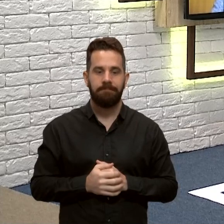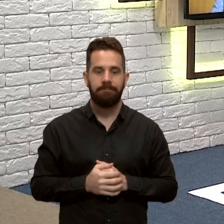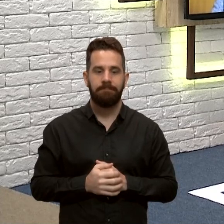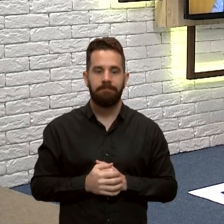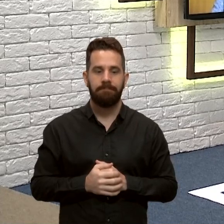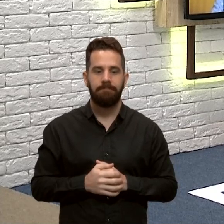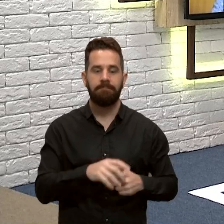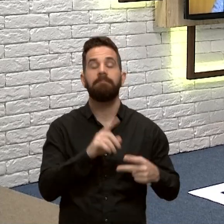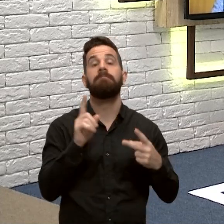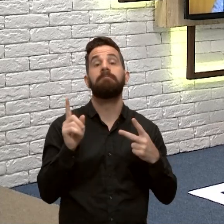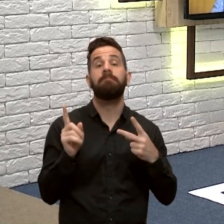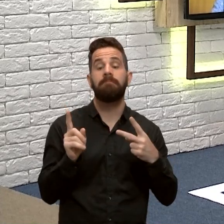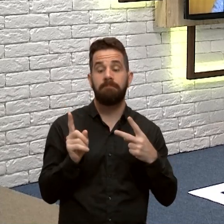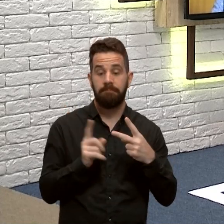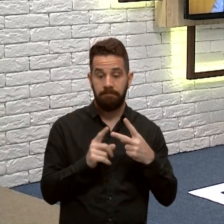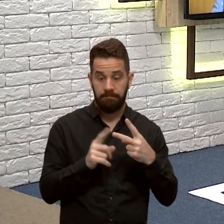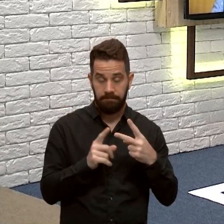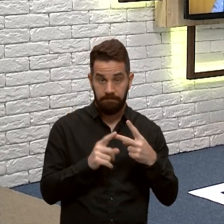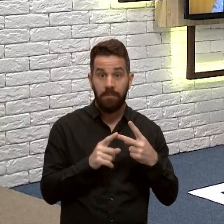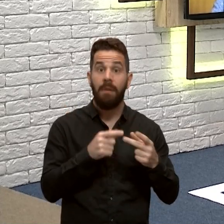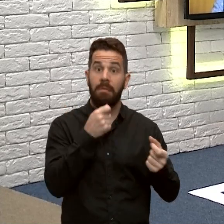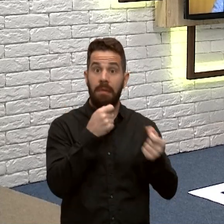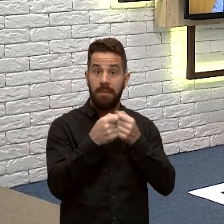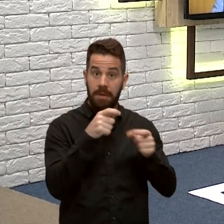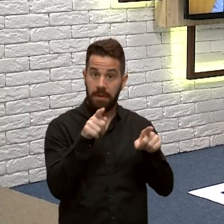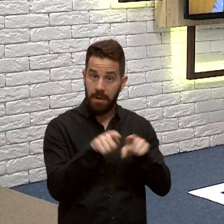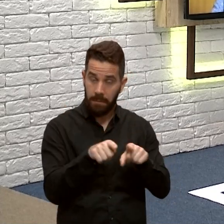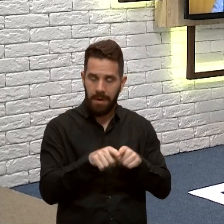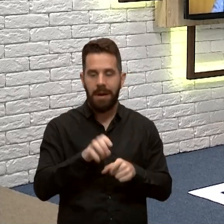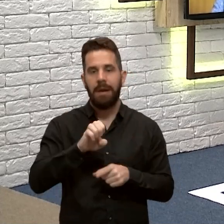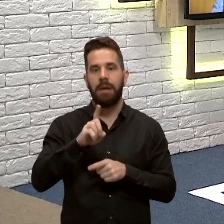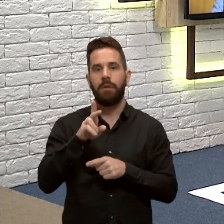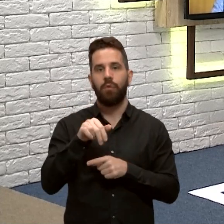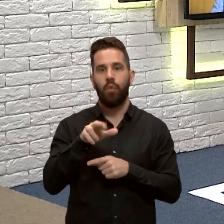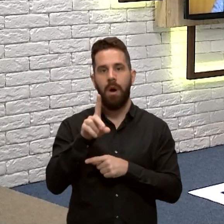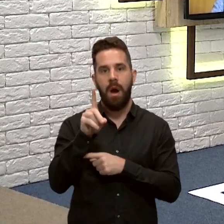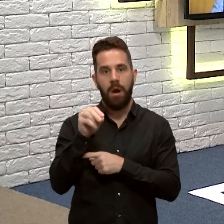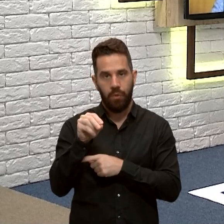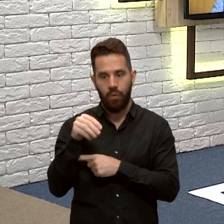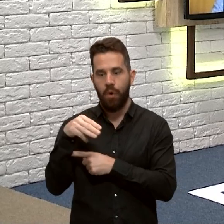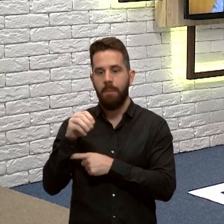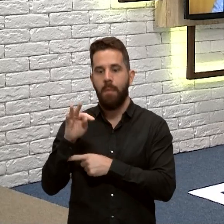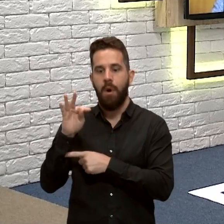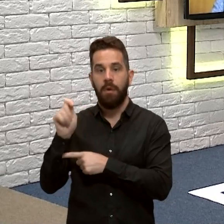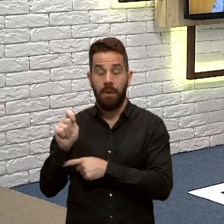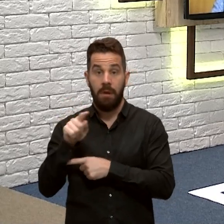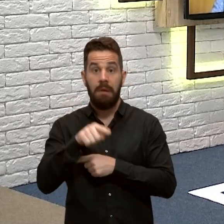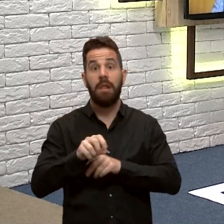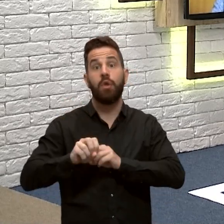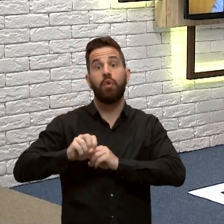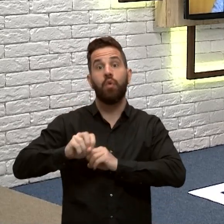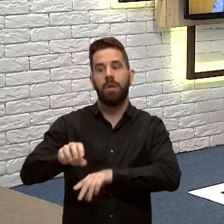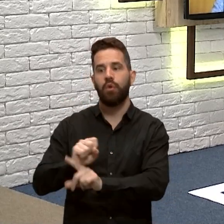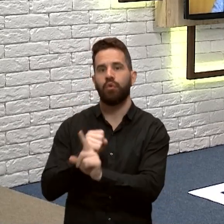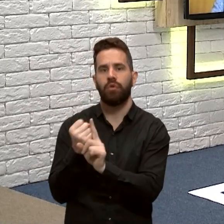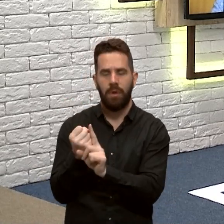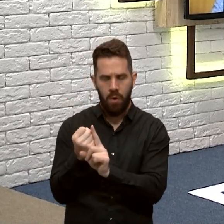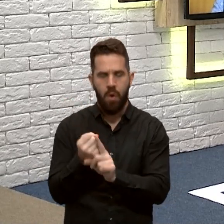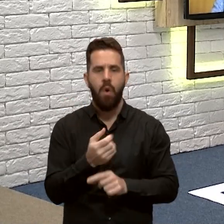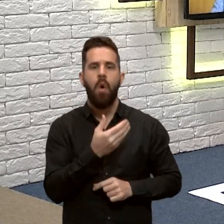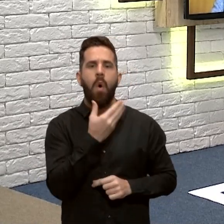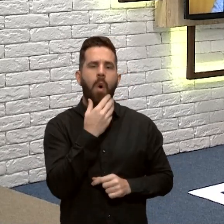falar agora com o nosso próximo entrevistado, que é o Eduardo Mota, que é educador social. Ele se define como um